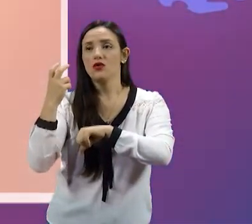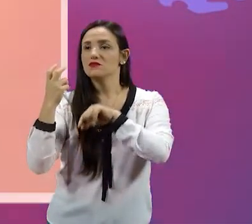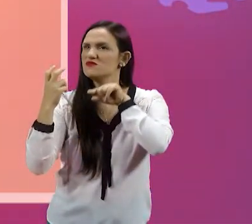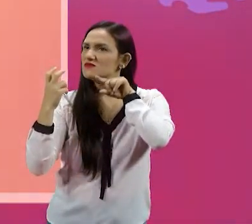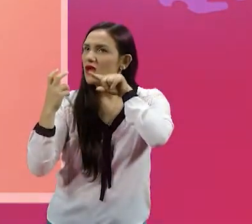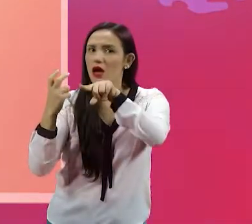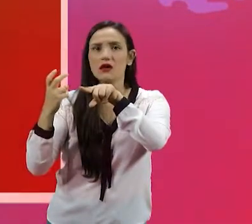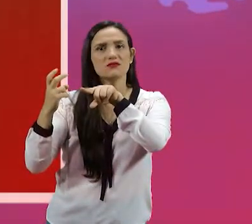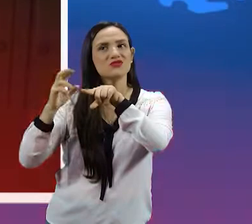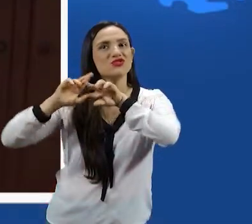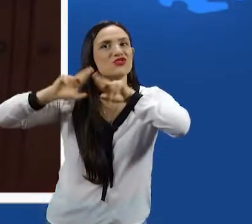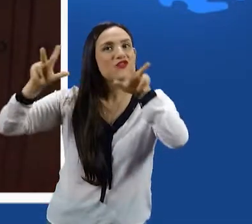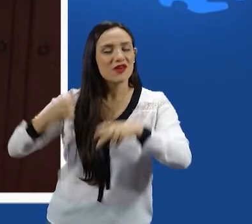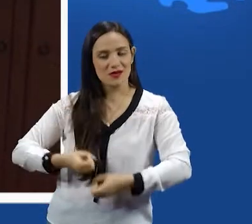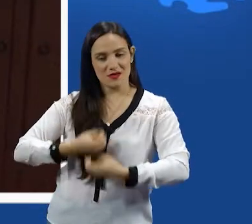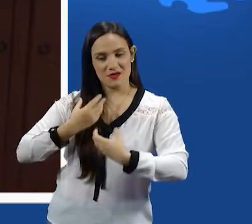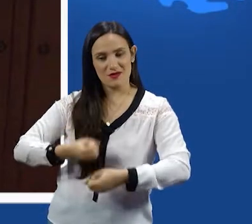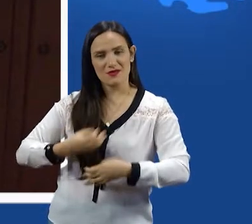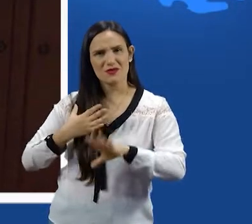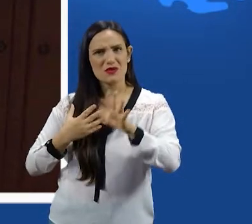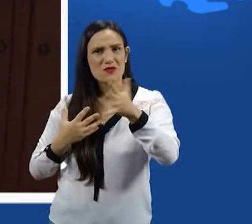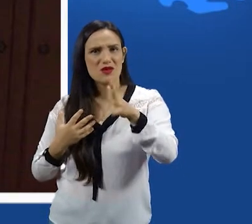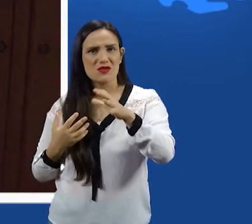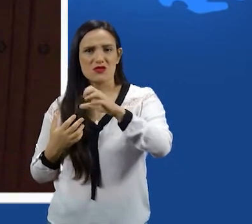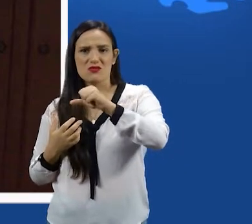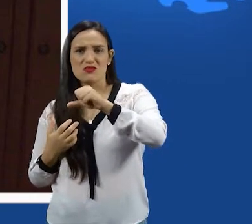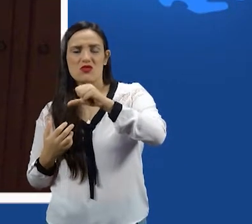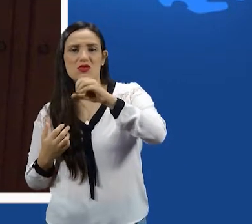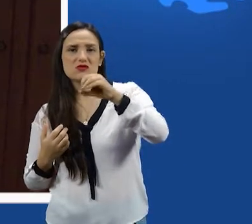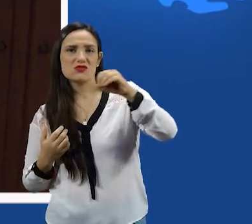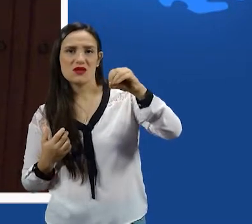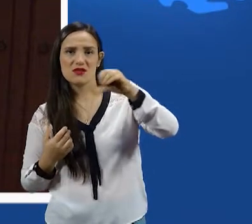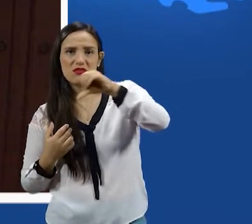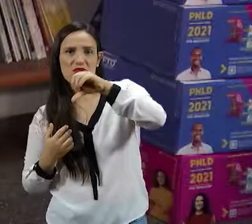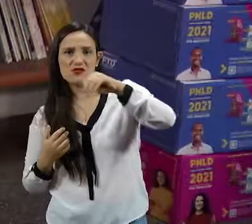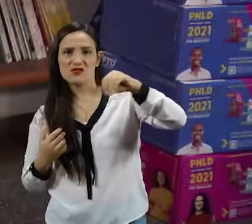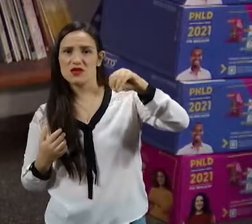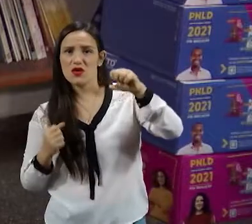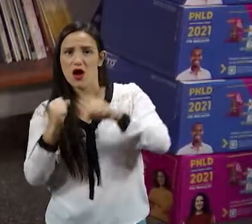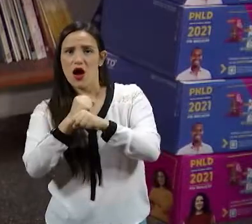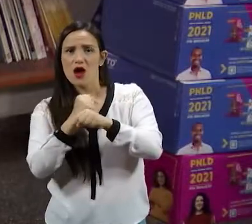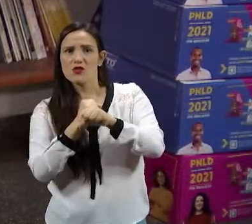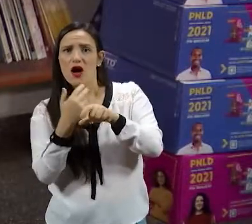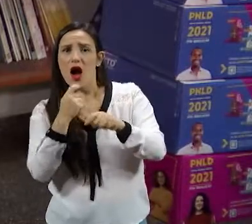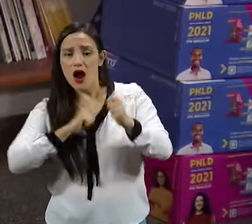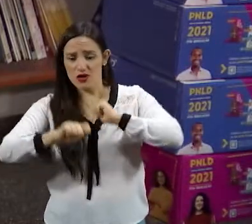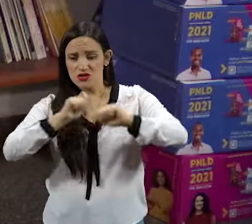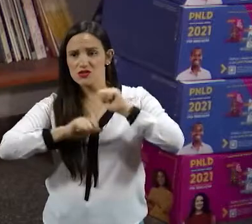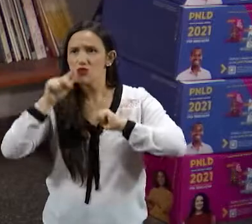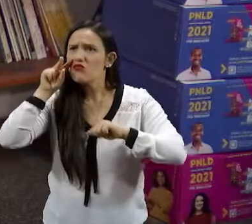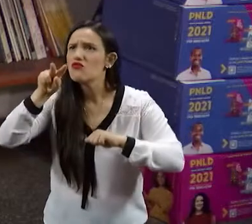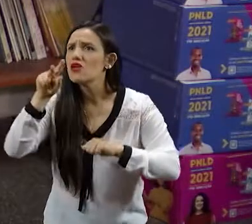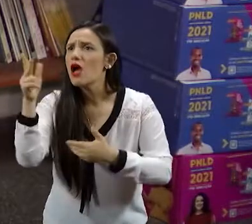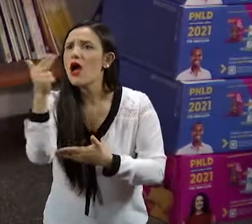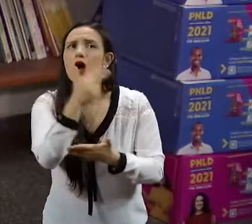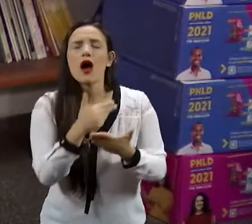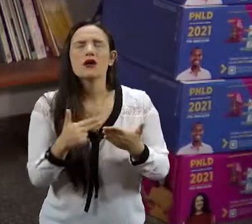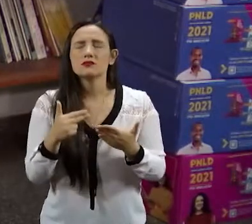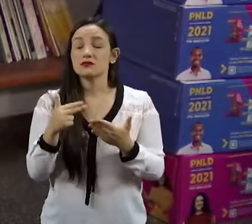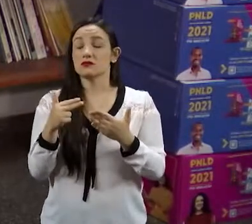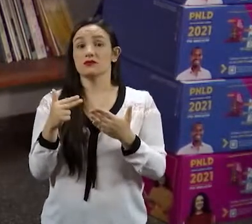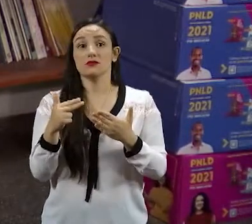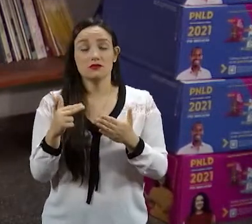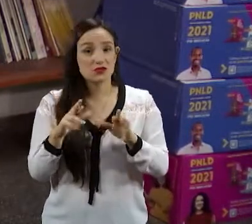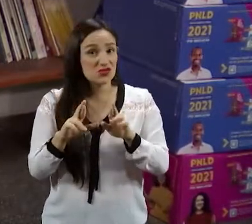forma expressiva dos artistas que pintaram há 800, 900 anos atrás. Então, aquilo ali me deu outro norte e